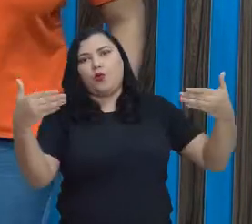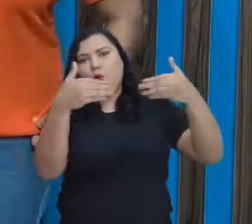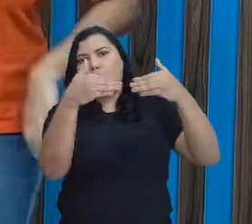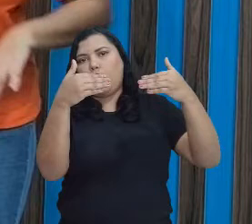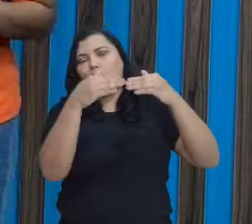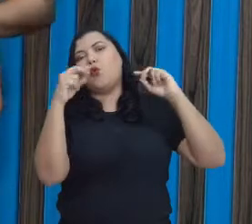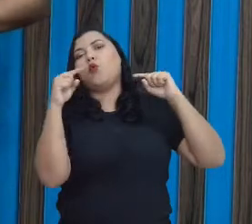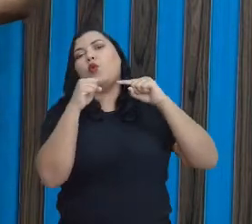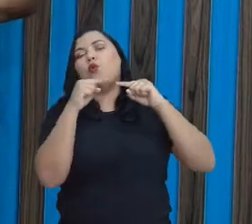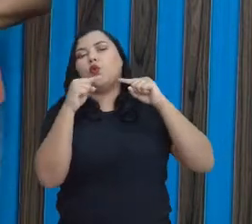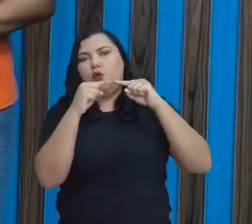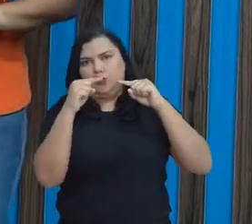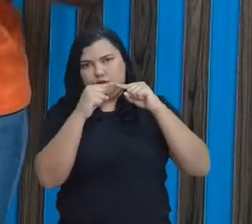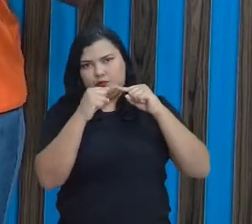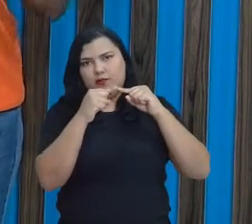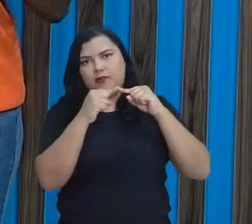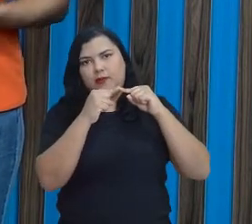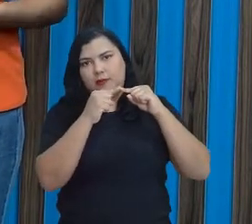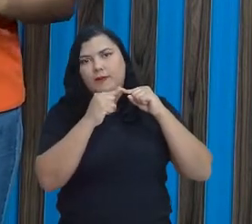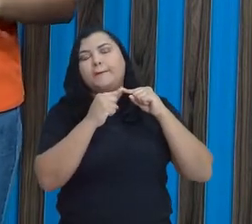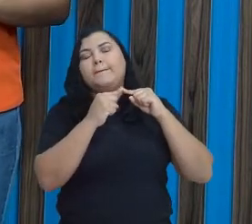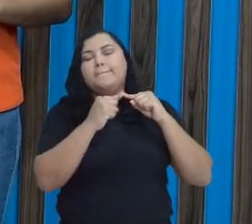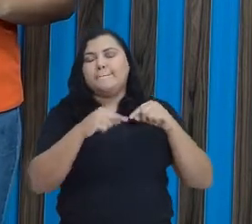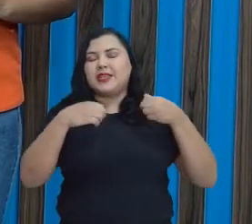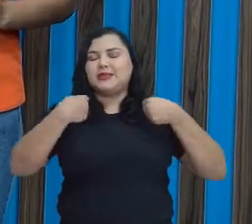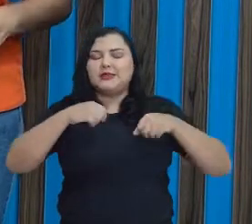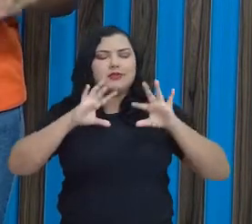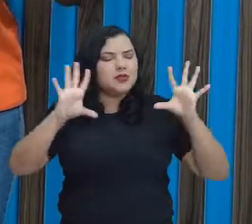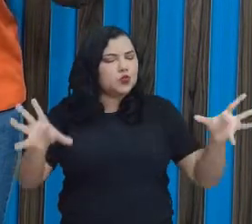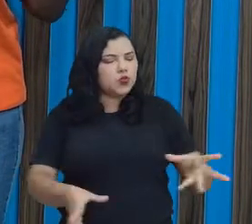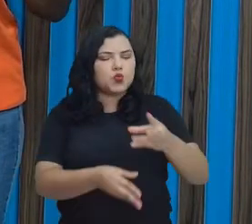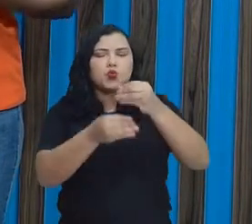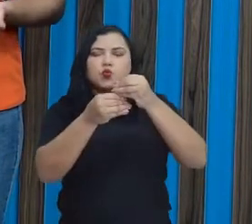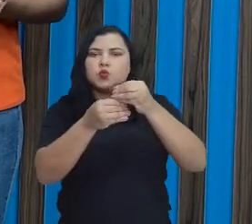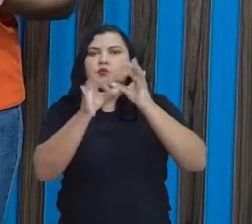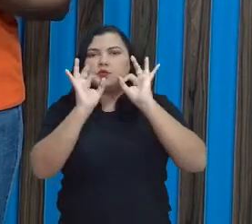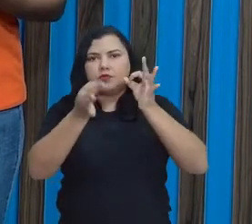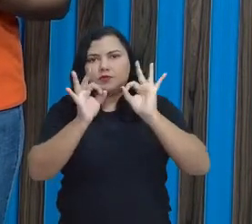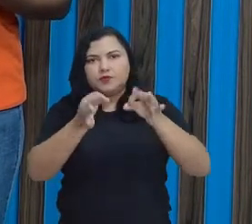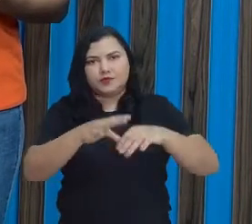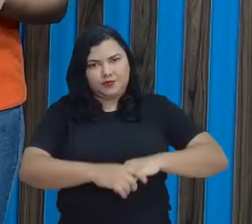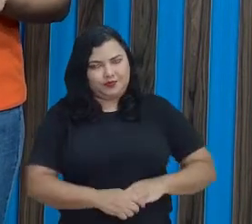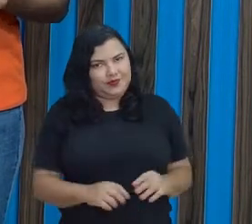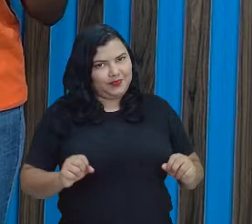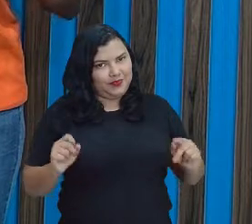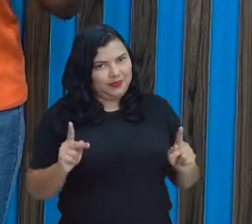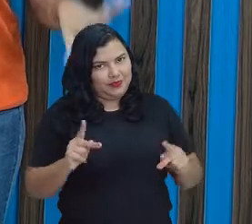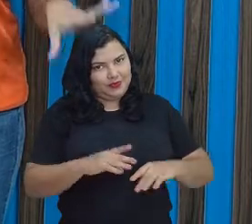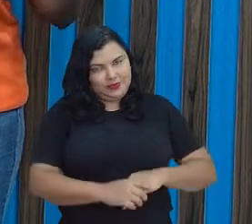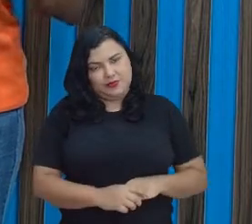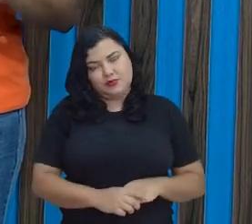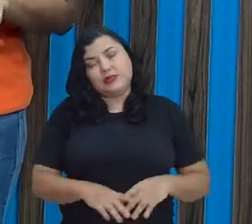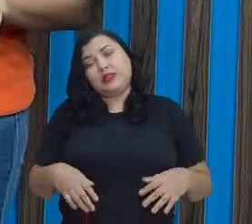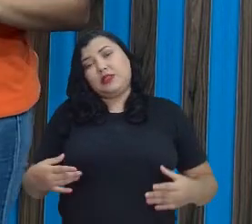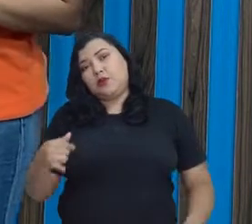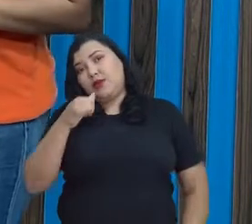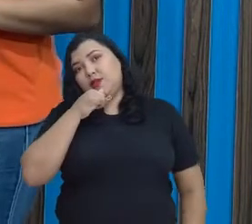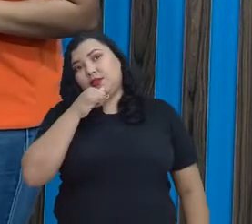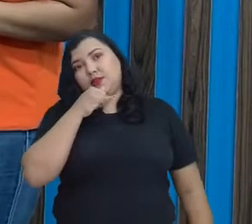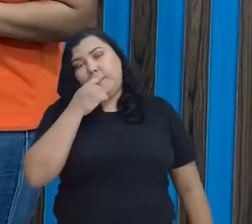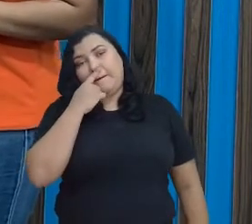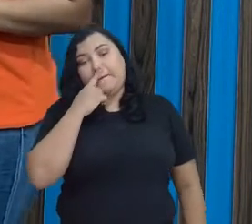Concordando. Tudo precisa estar no mesmo número, mesmo grau e mesma pessoa. Tá certo? Quando é um caso